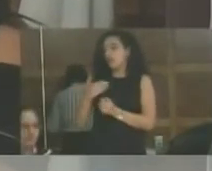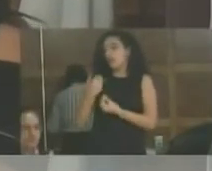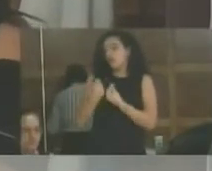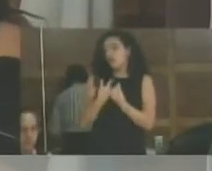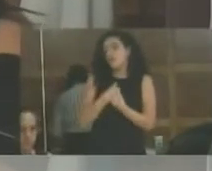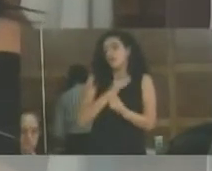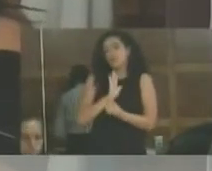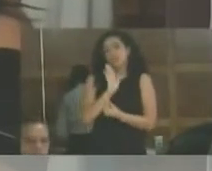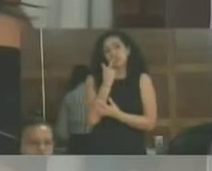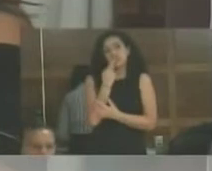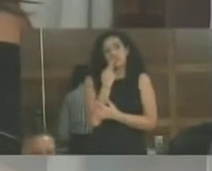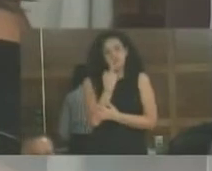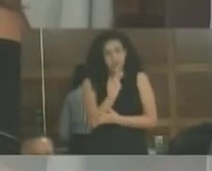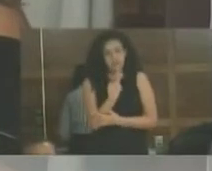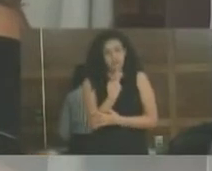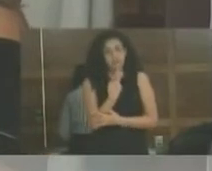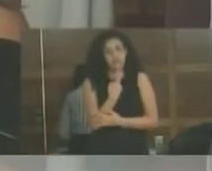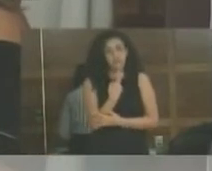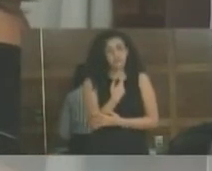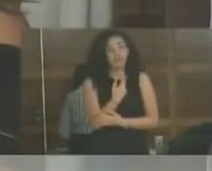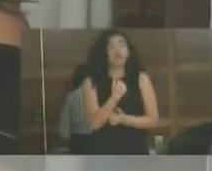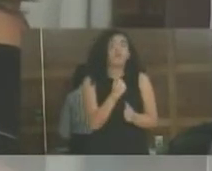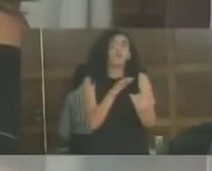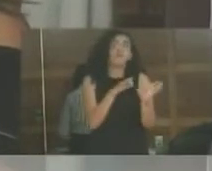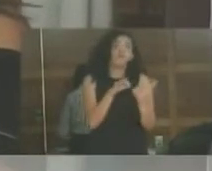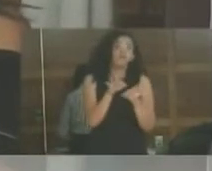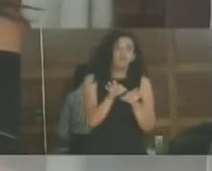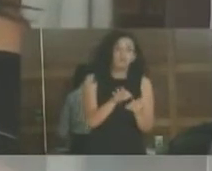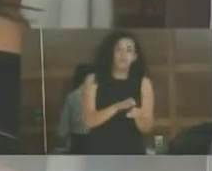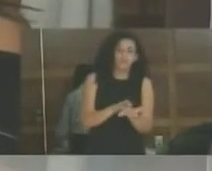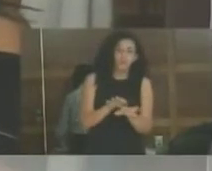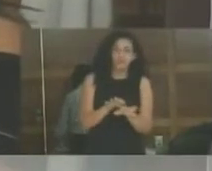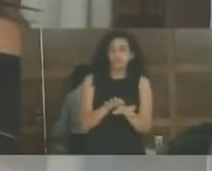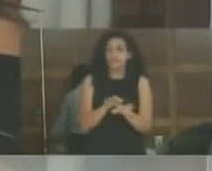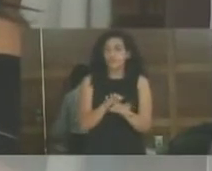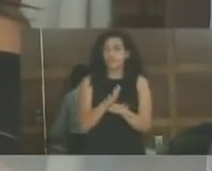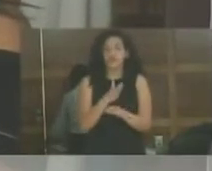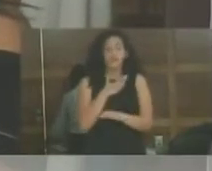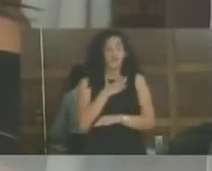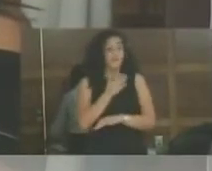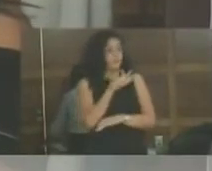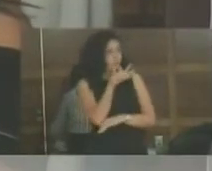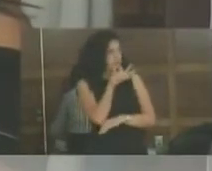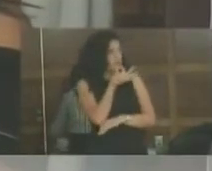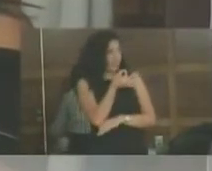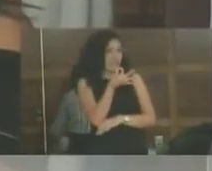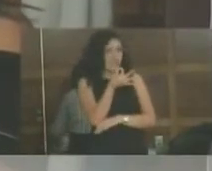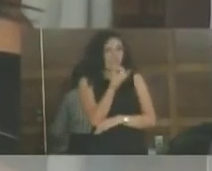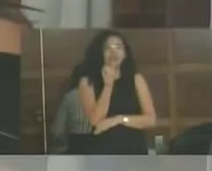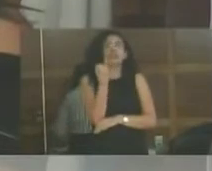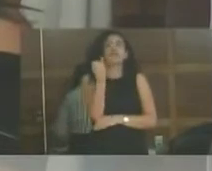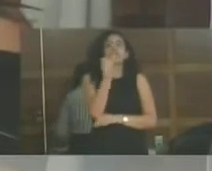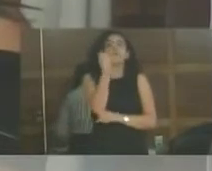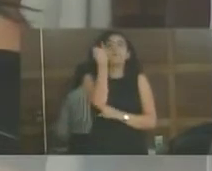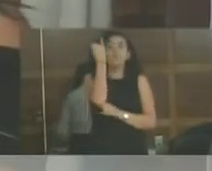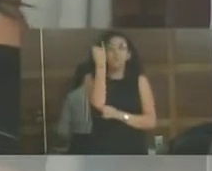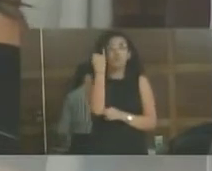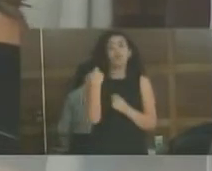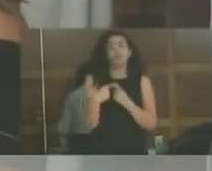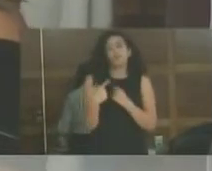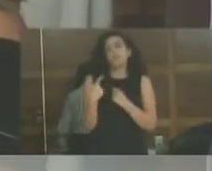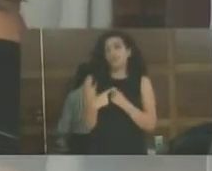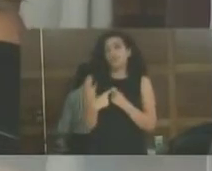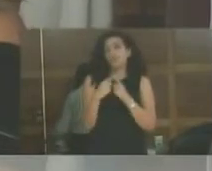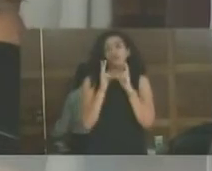embaixo, eu vou tornar a falar. É um projeto que, ao meu ver, é muito importante, né, porque a gente está vendo